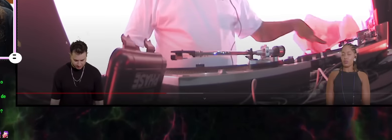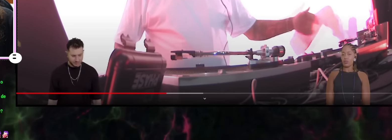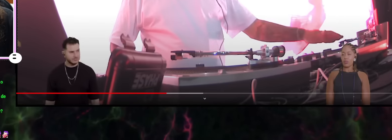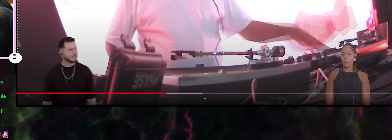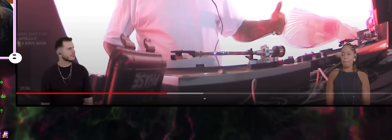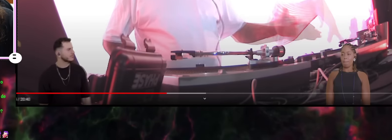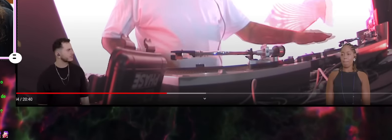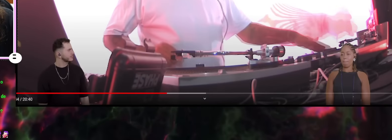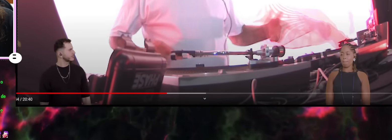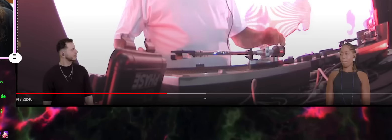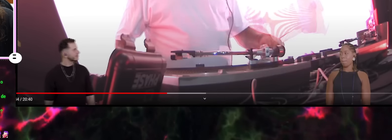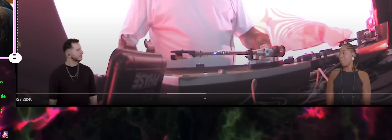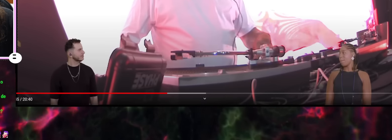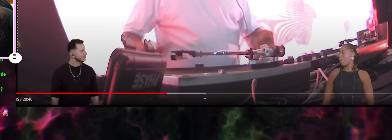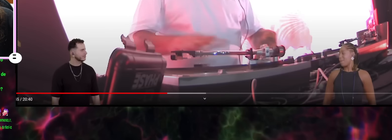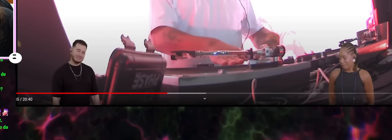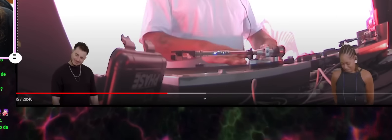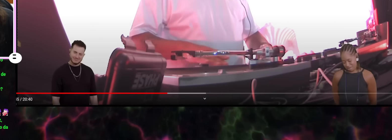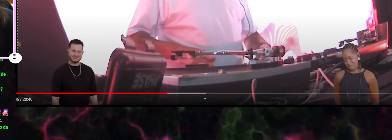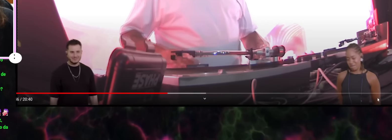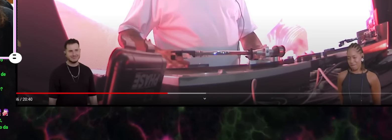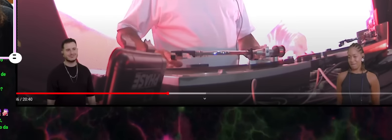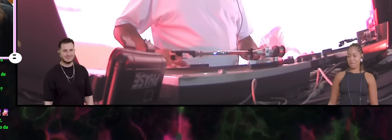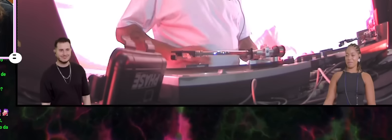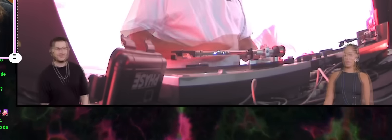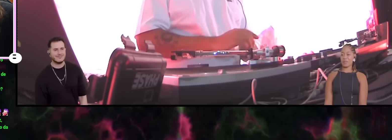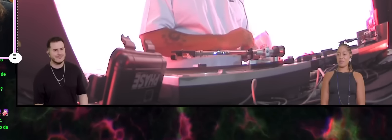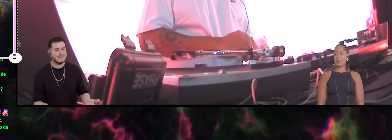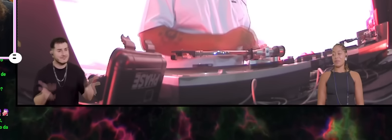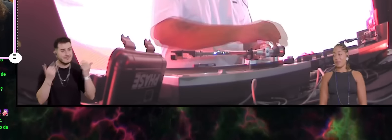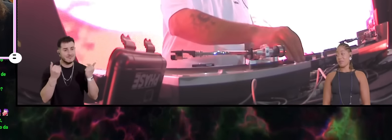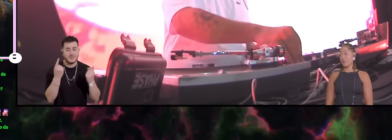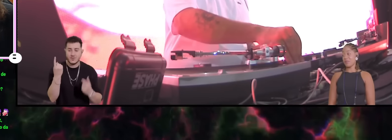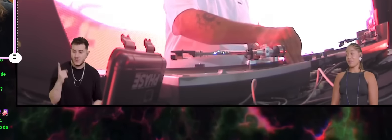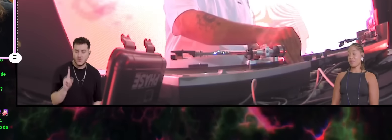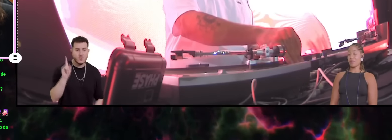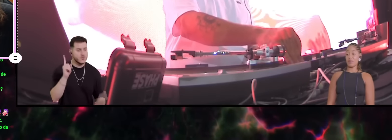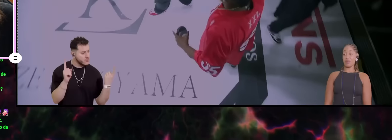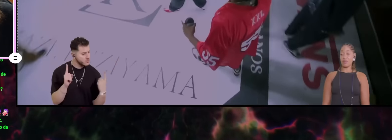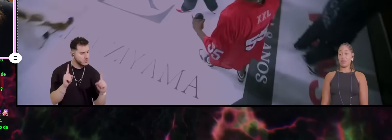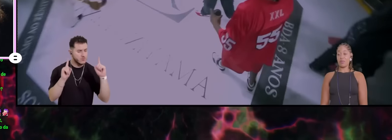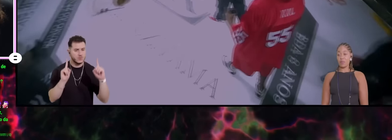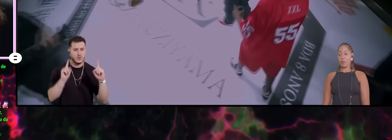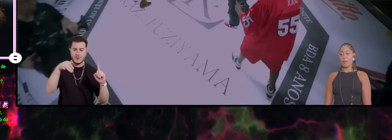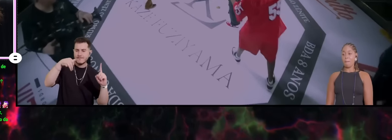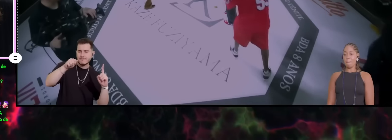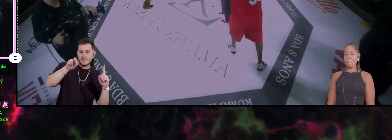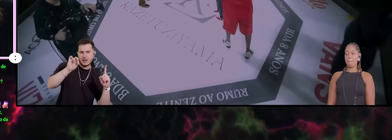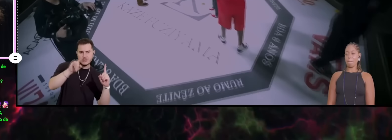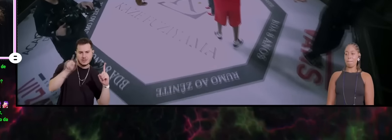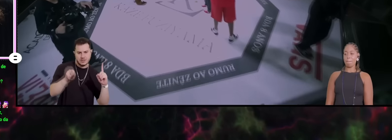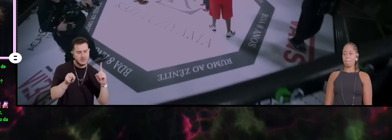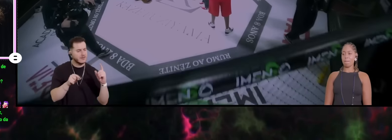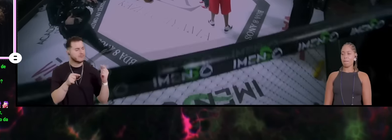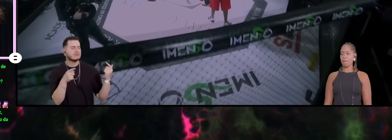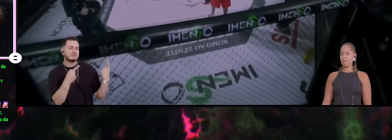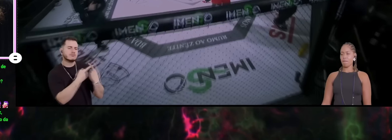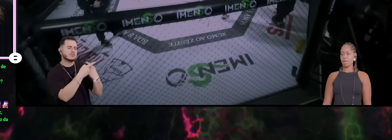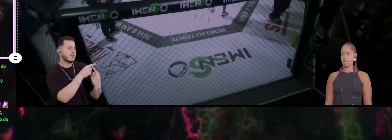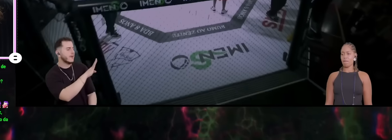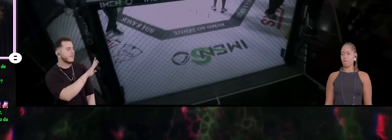Calma aí, pessoal, calma. Terceiro round, um contra um, vai quem? Martizinho versus Brenos!